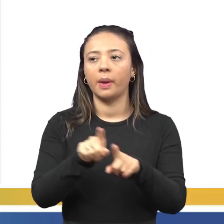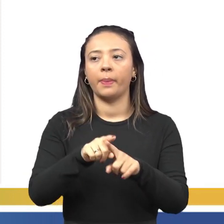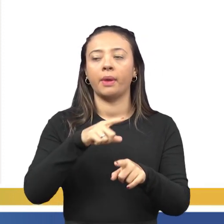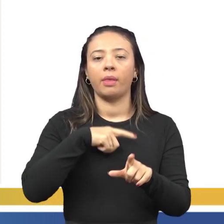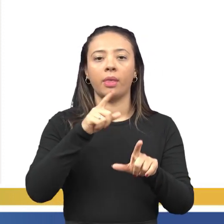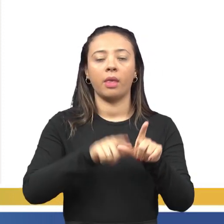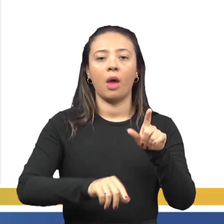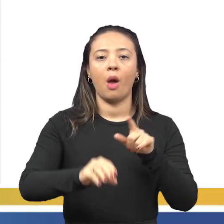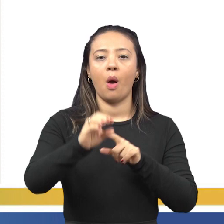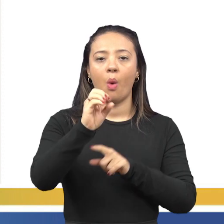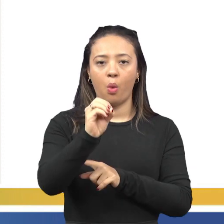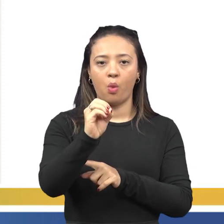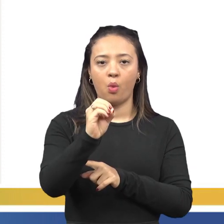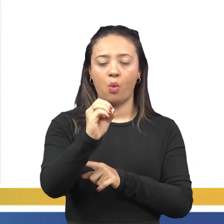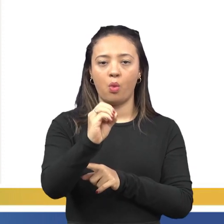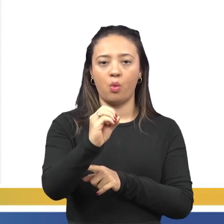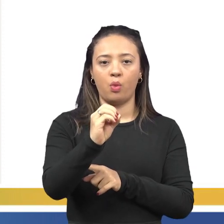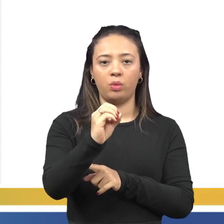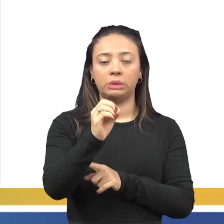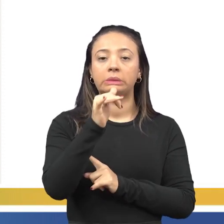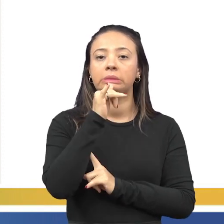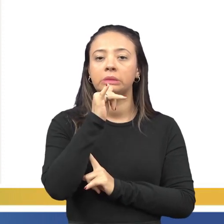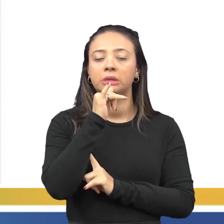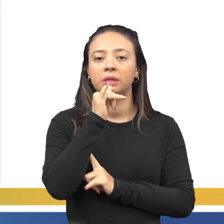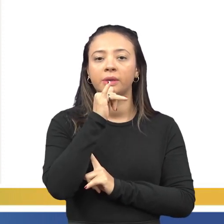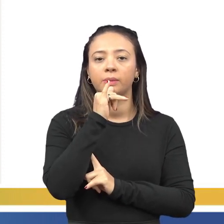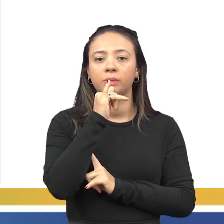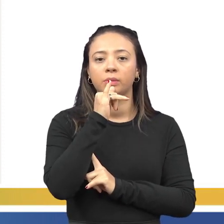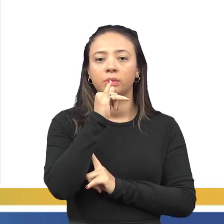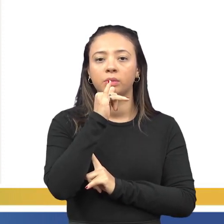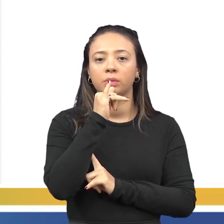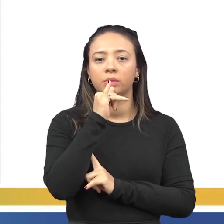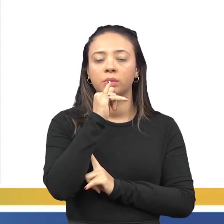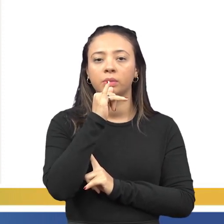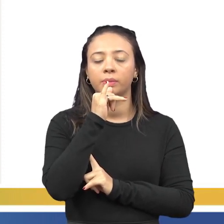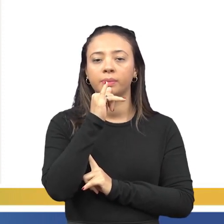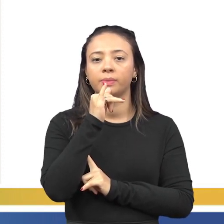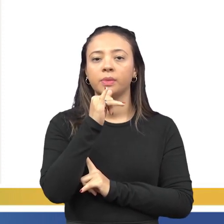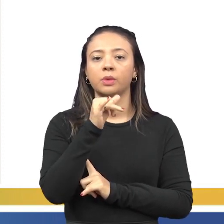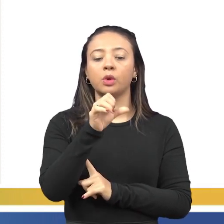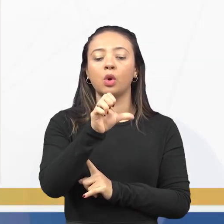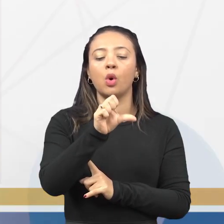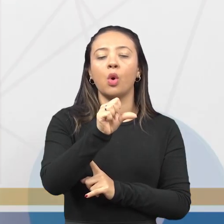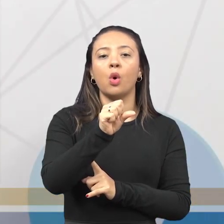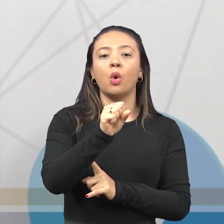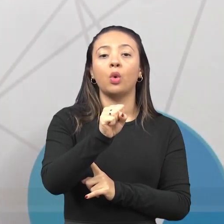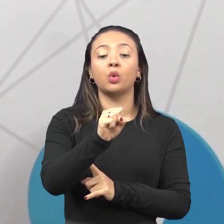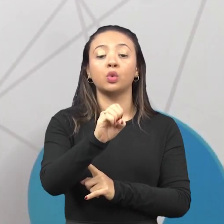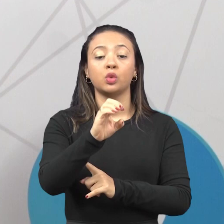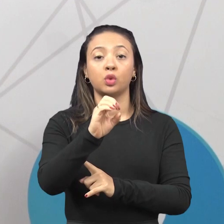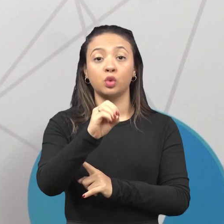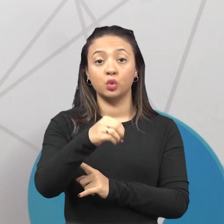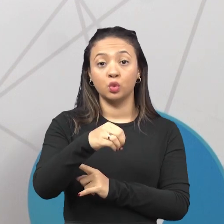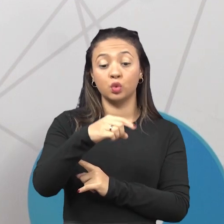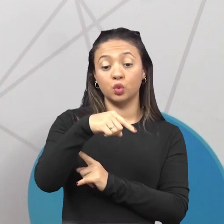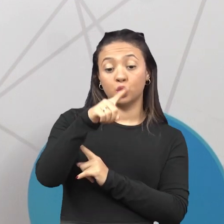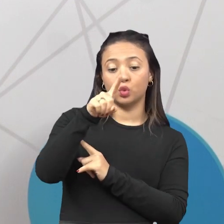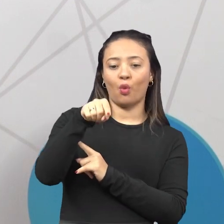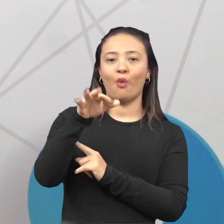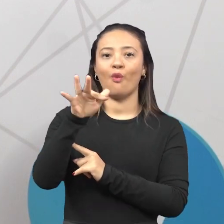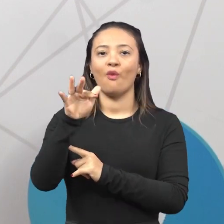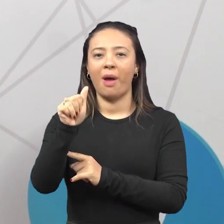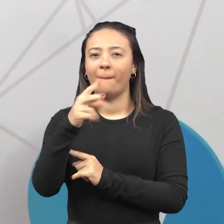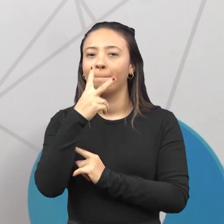som fechado, como por exemplo, ó, sofá no português, no espanhol eu digo sofá, sempre com esse